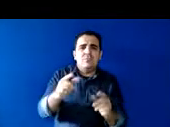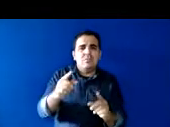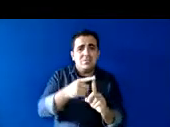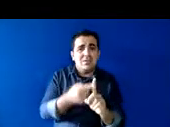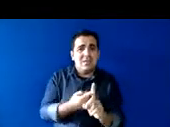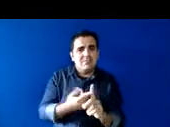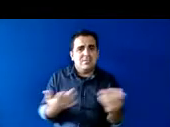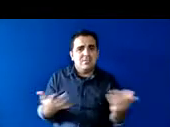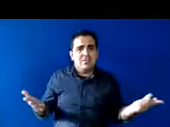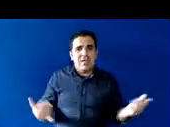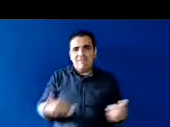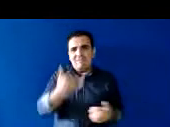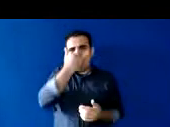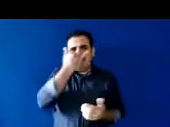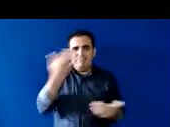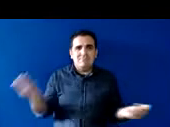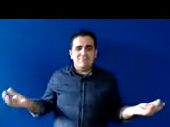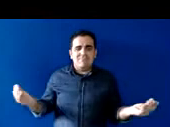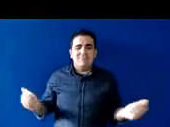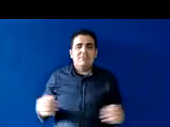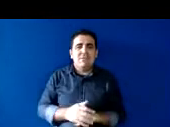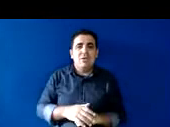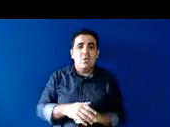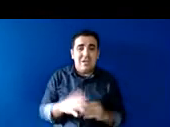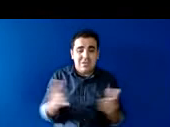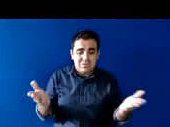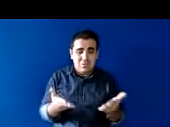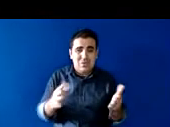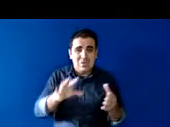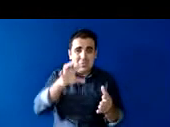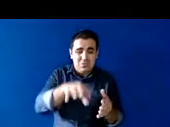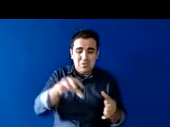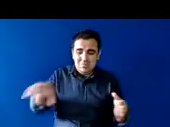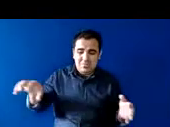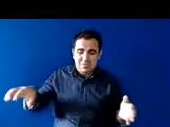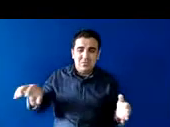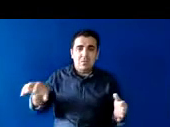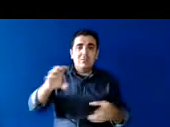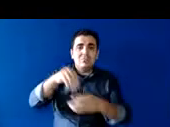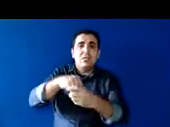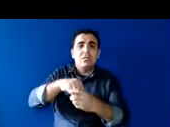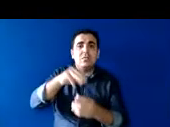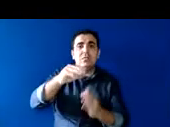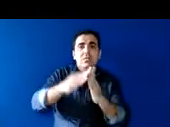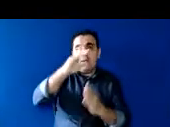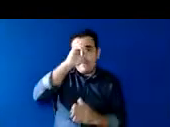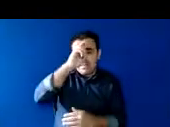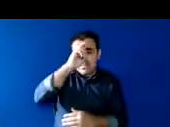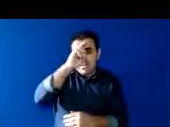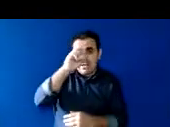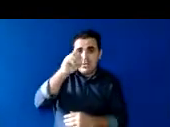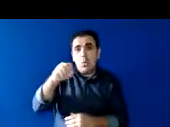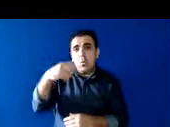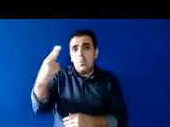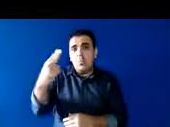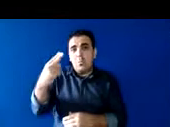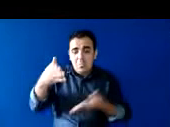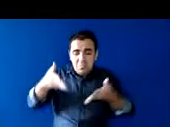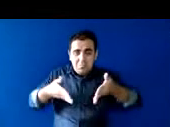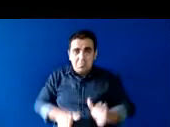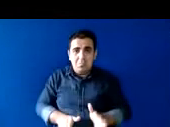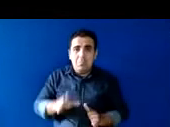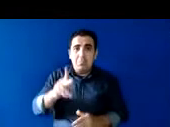Nós sabemos que o momento onde elas estão dentro da maternidade, né, ali no pós-parto imediato, ou